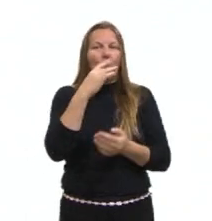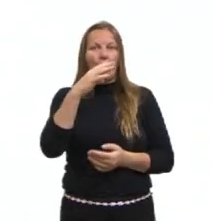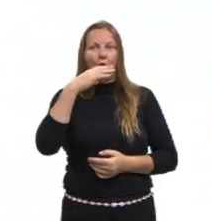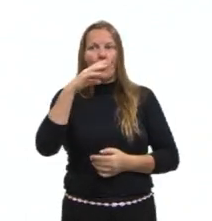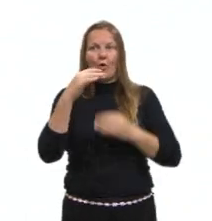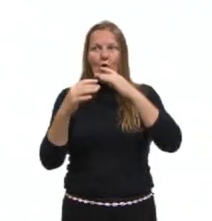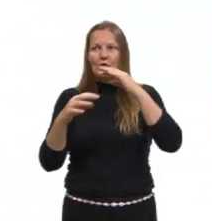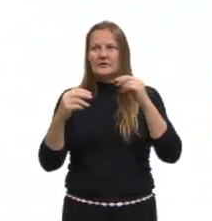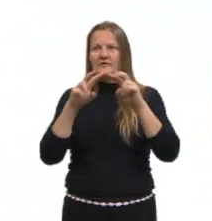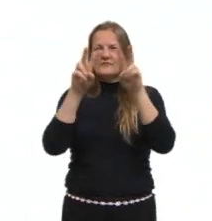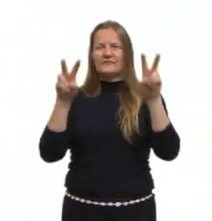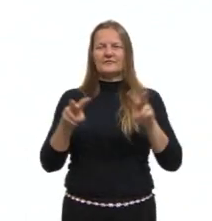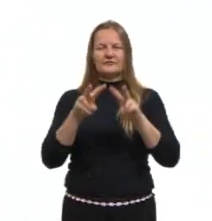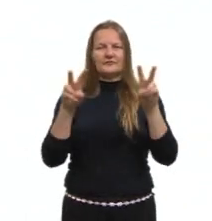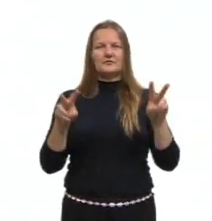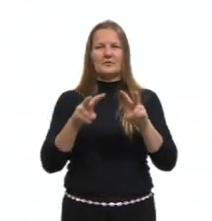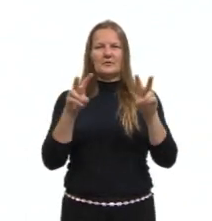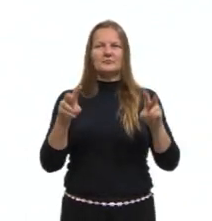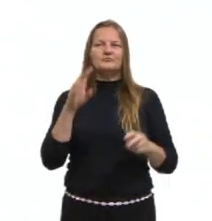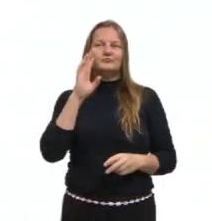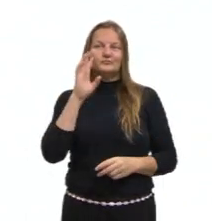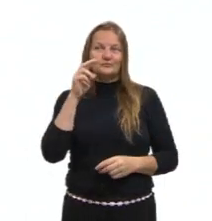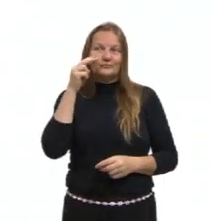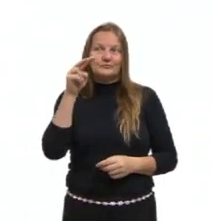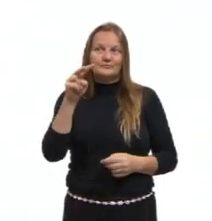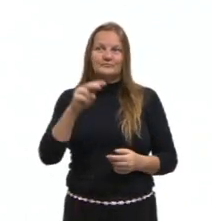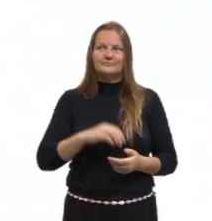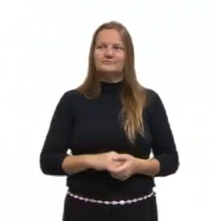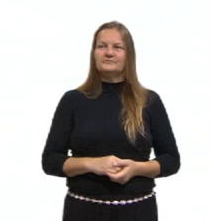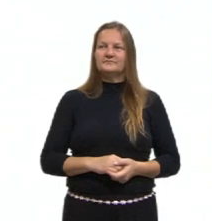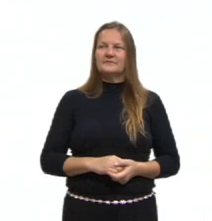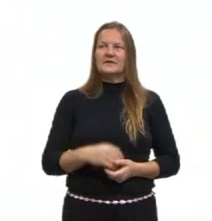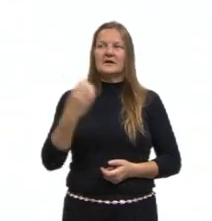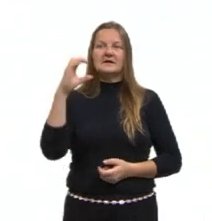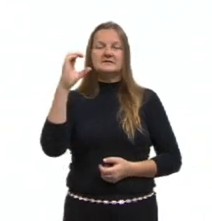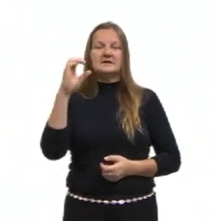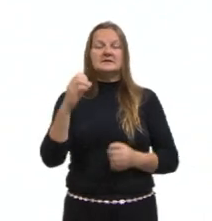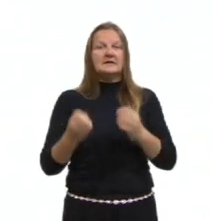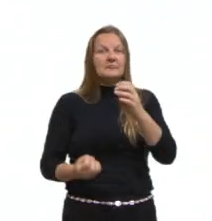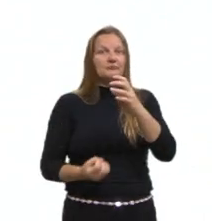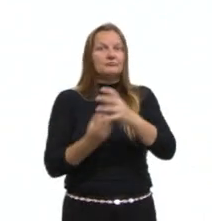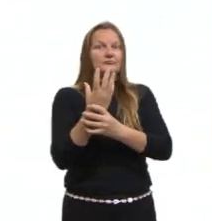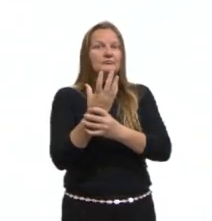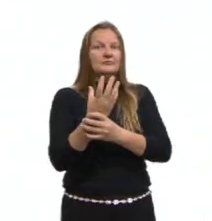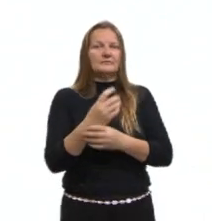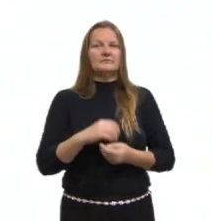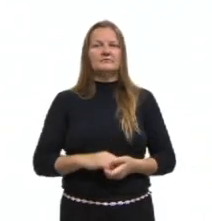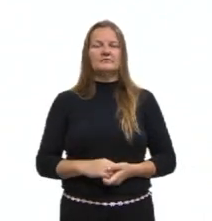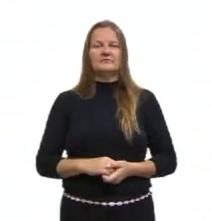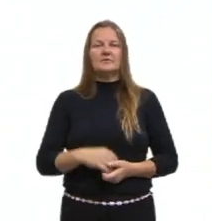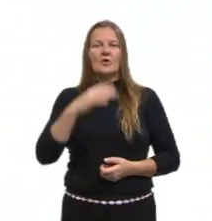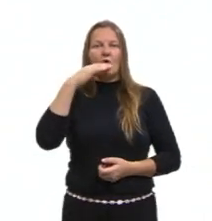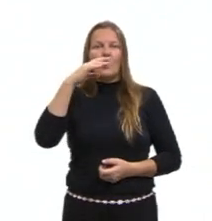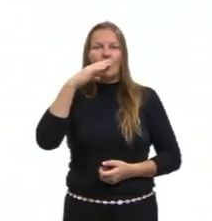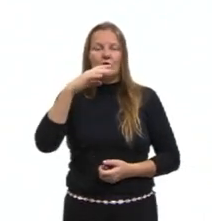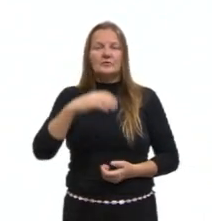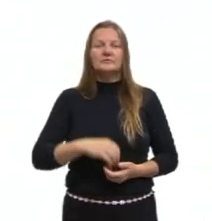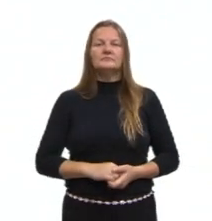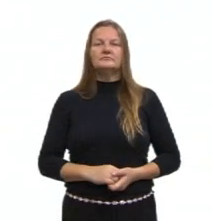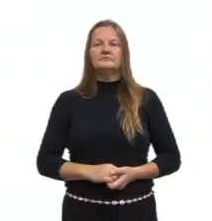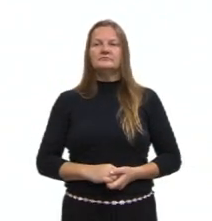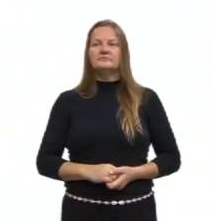gente visualizar ela ficou bem mais legal né O que a ciência nos proporciona né a colonização então de fotos preto e